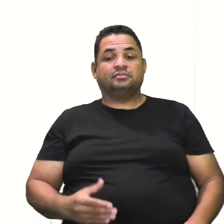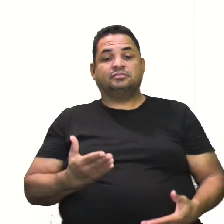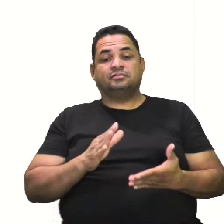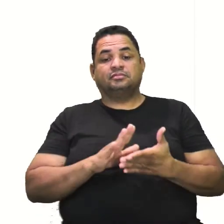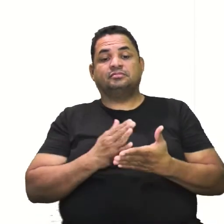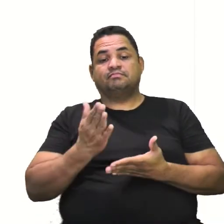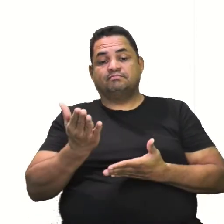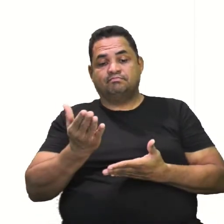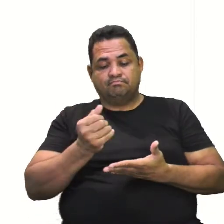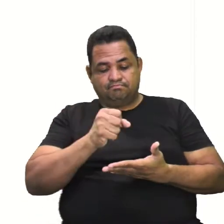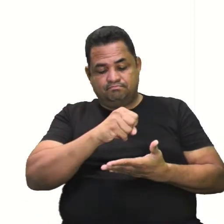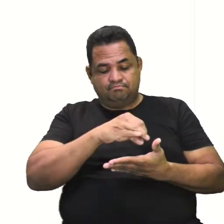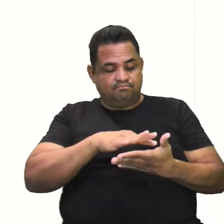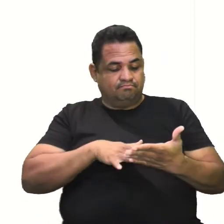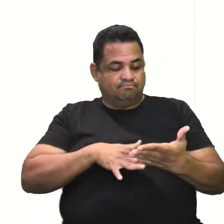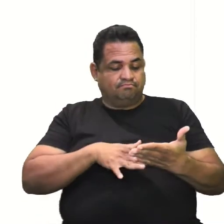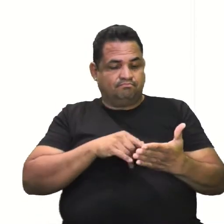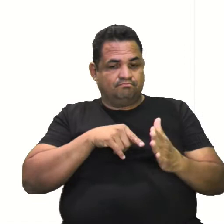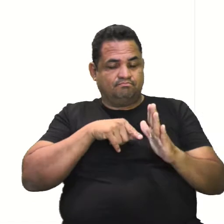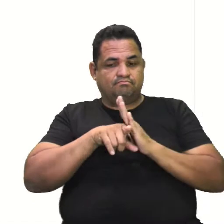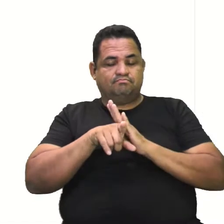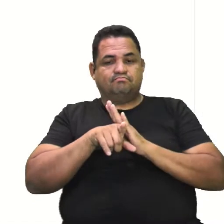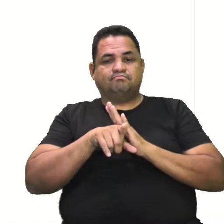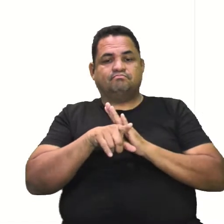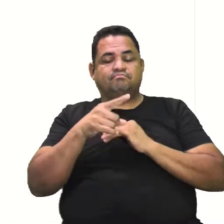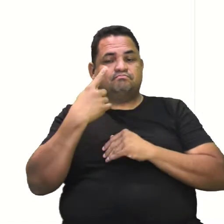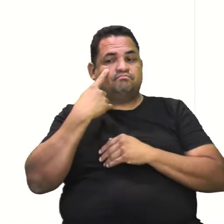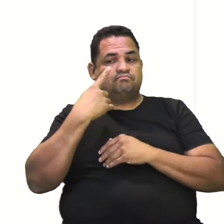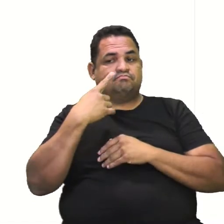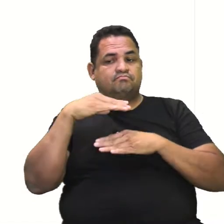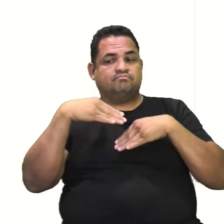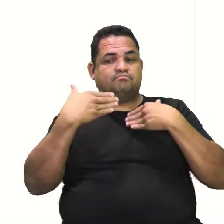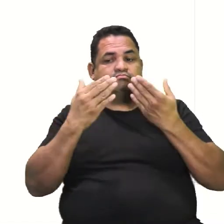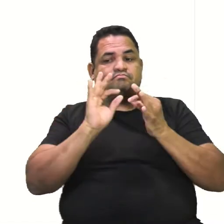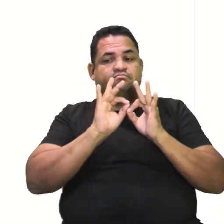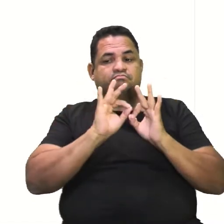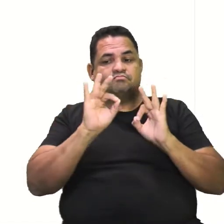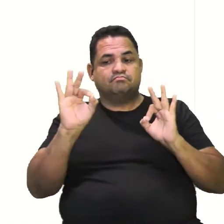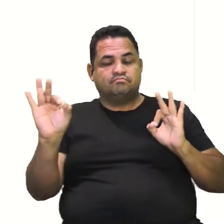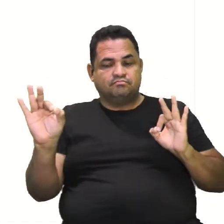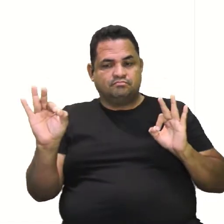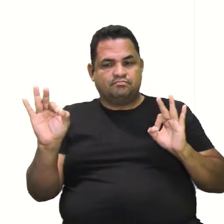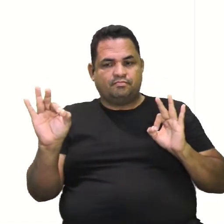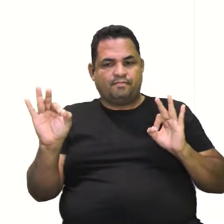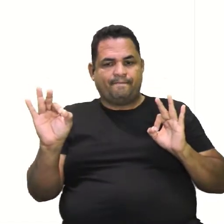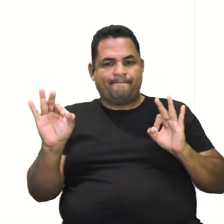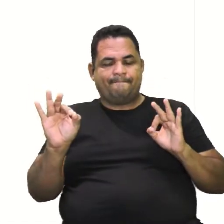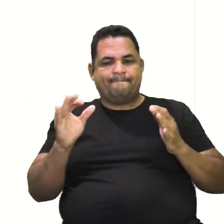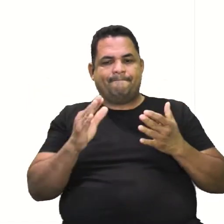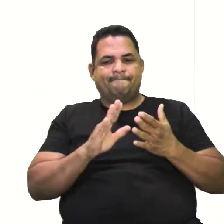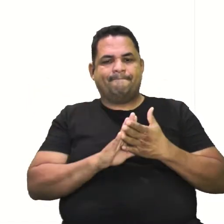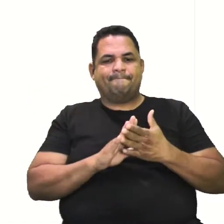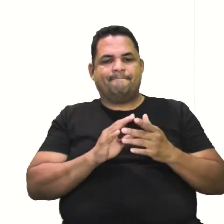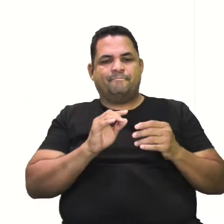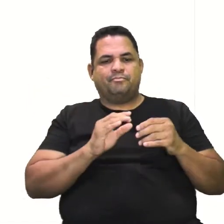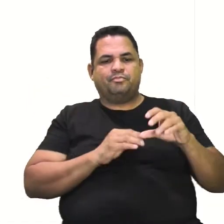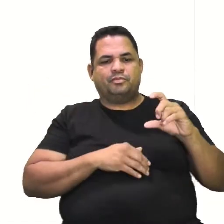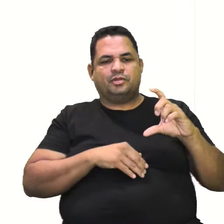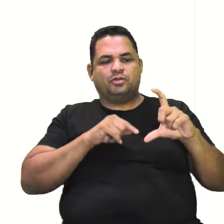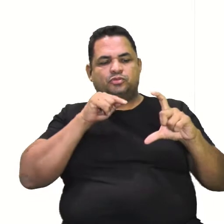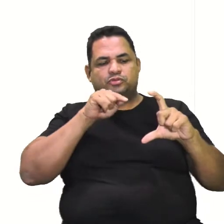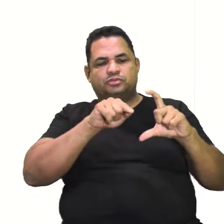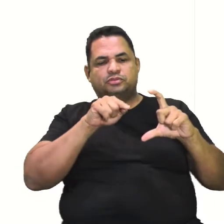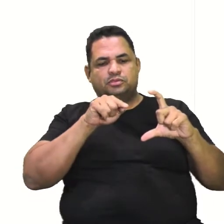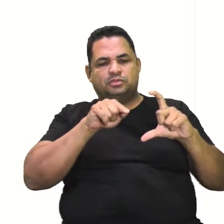eu pegar uma atividade aqui que perguntar assim, verifique qual a distância entre o centro